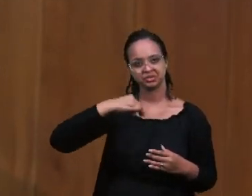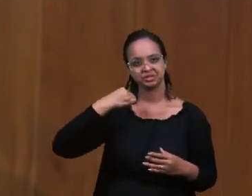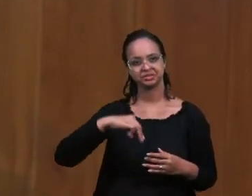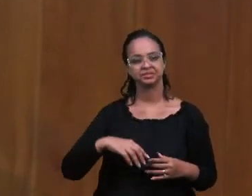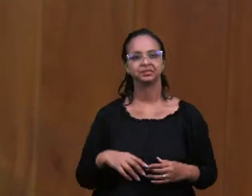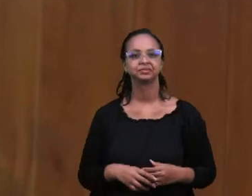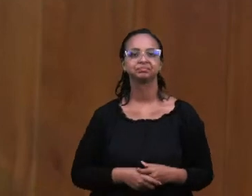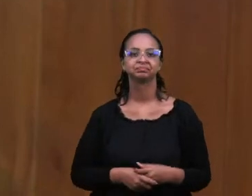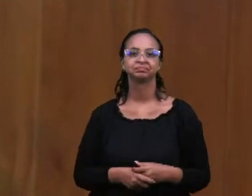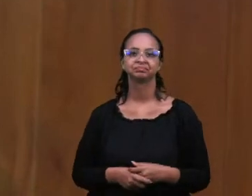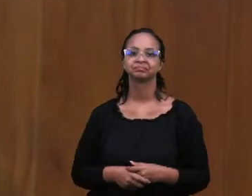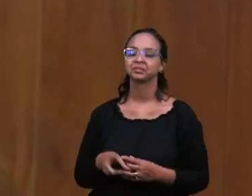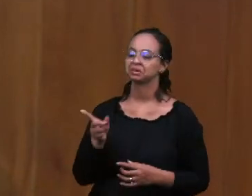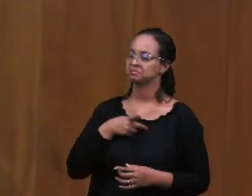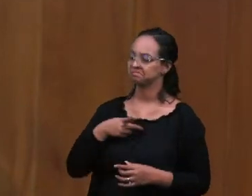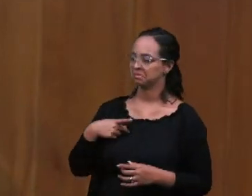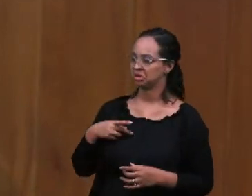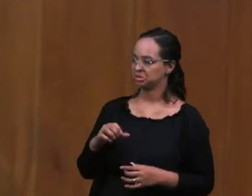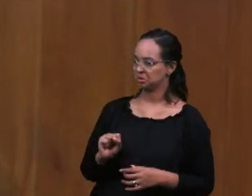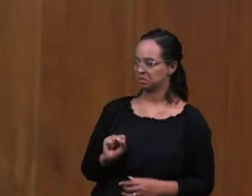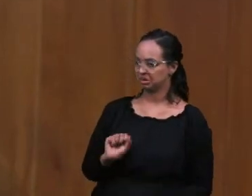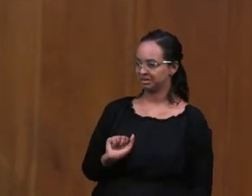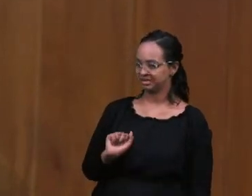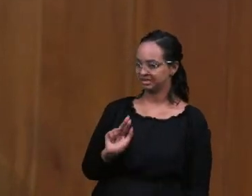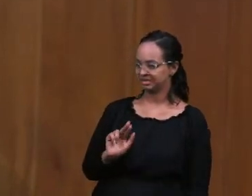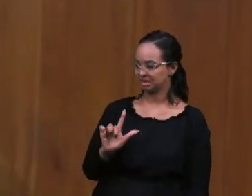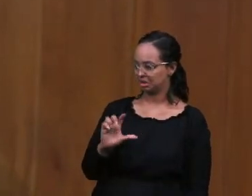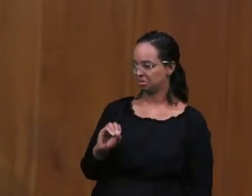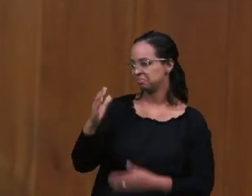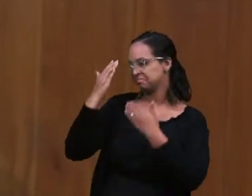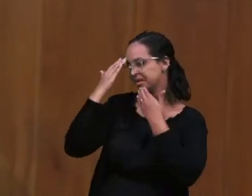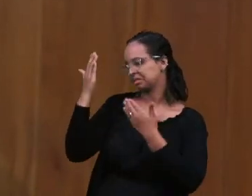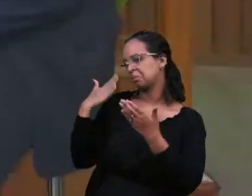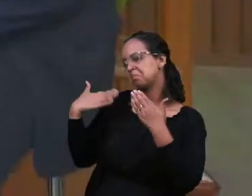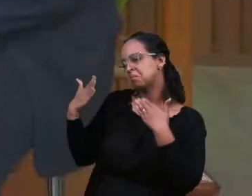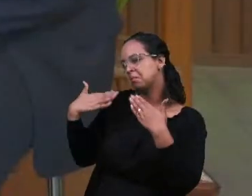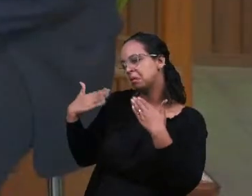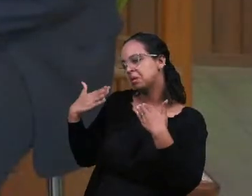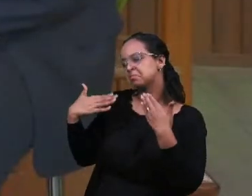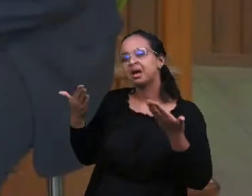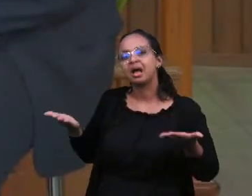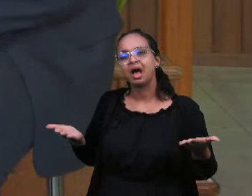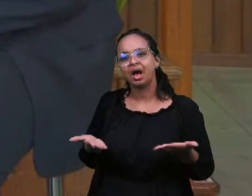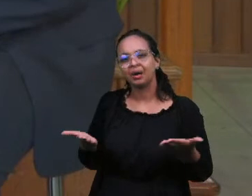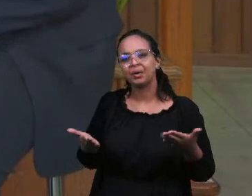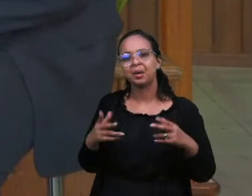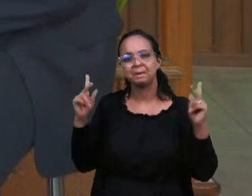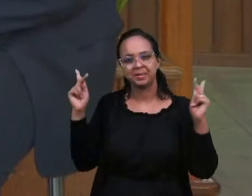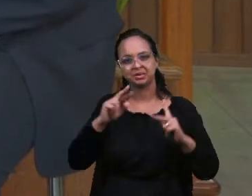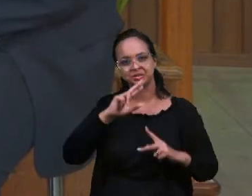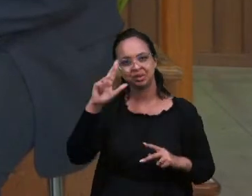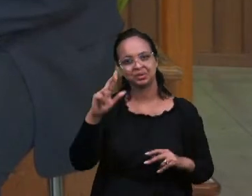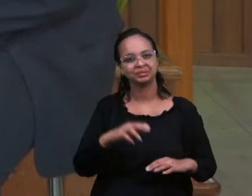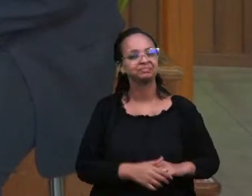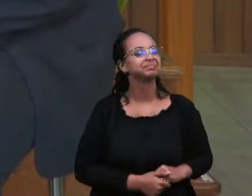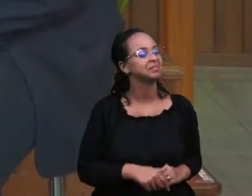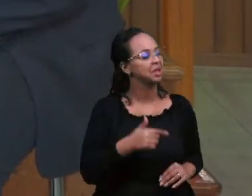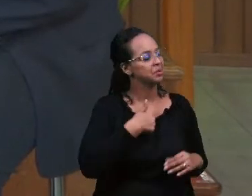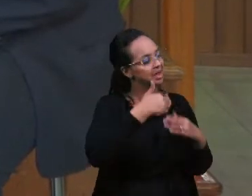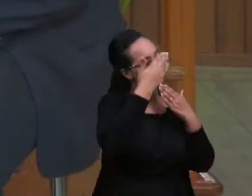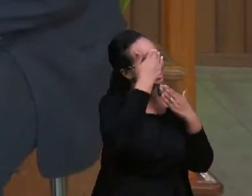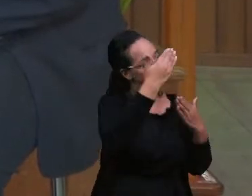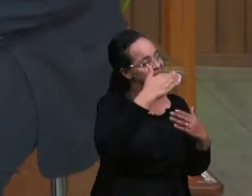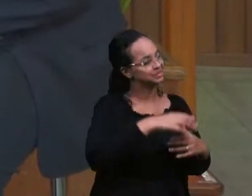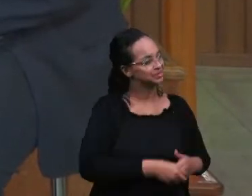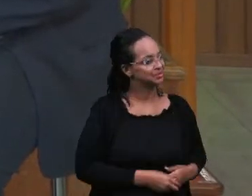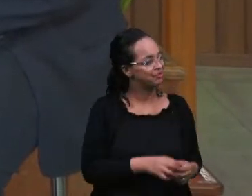Martins. Saulo, muito obrigado pela sua participação, por esse bate-papo bom que a gente teve aqui agora. A paz do Senhor, Deus abençoe. Eu que agradeço.